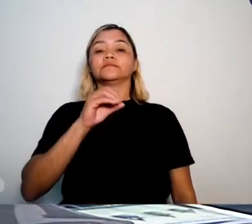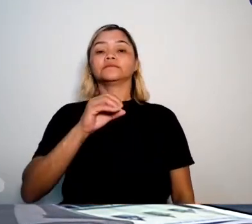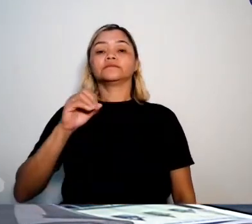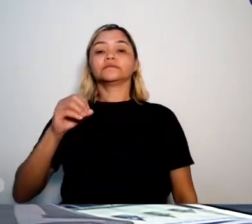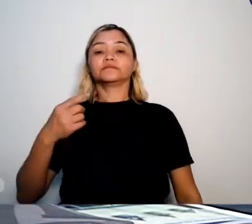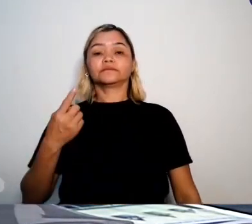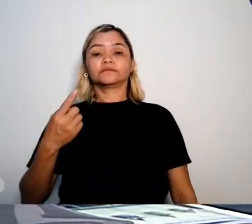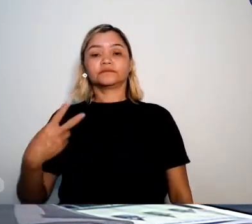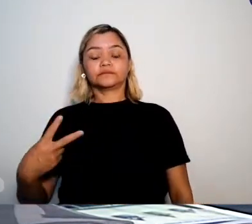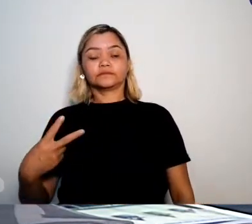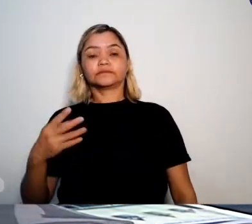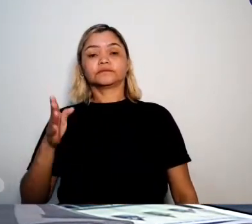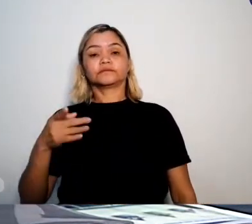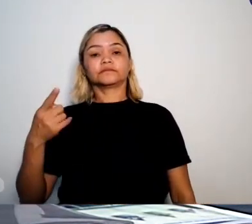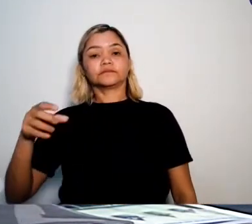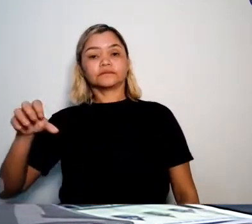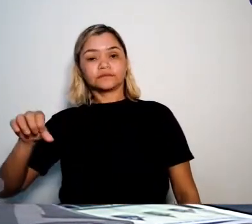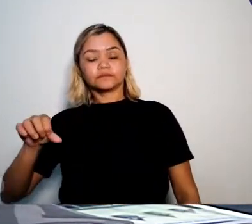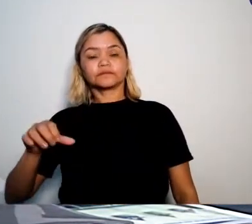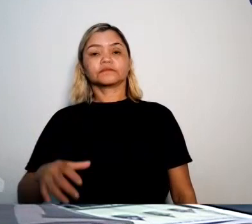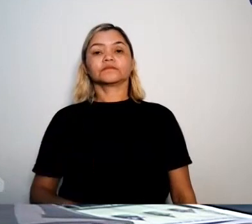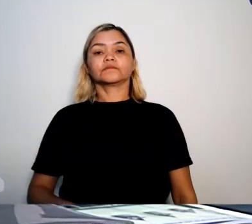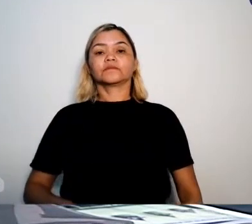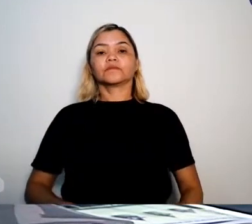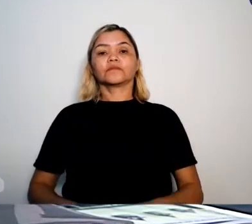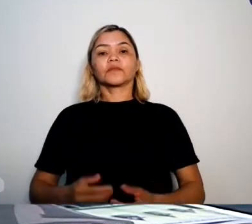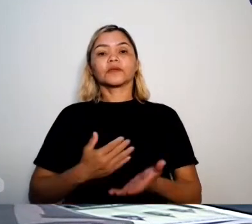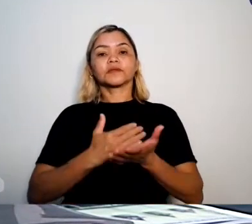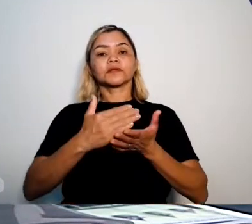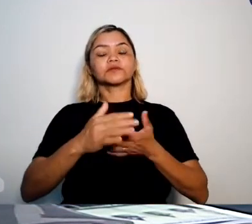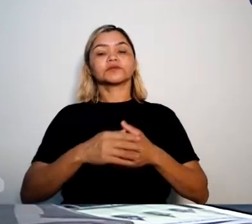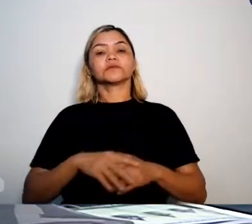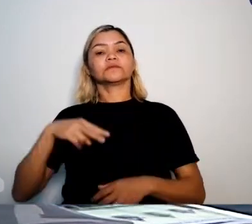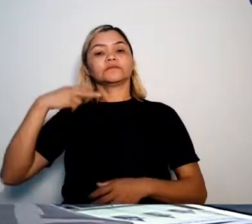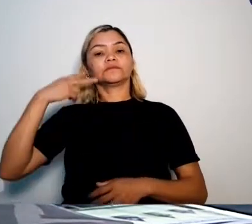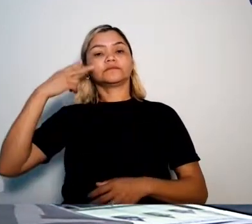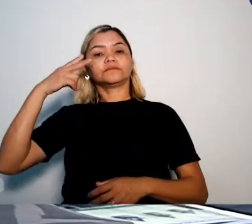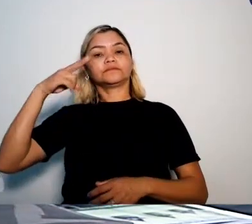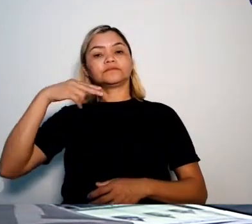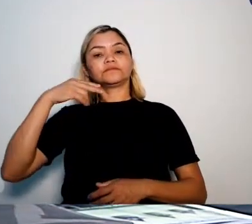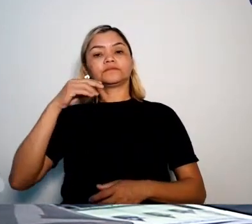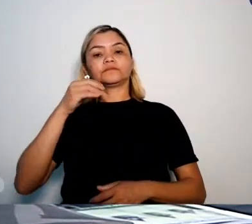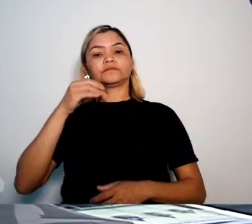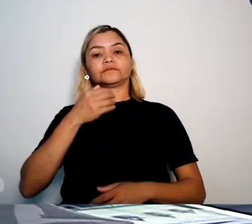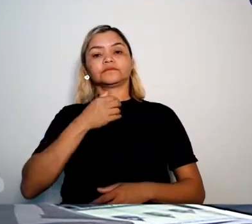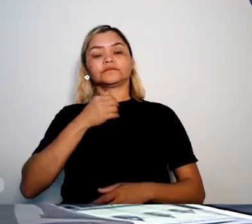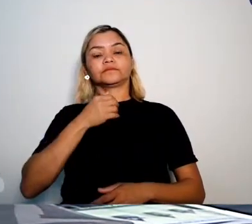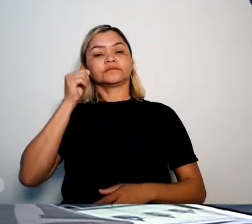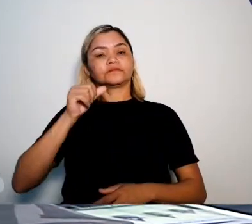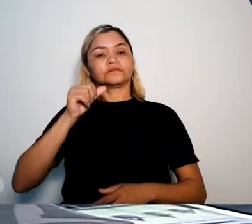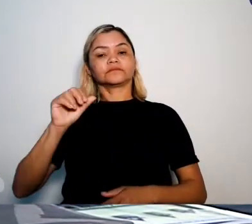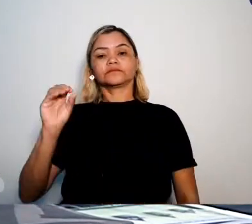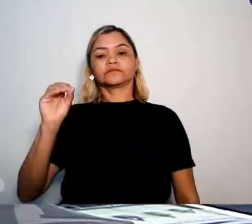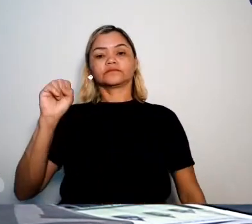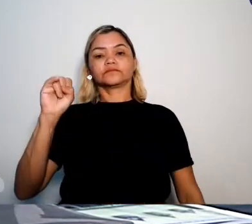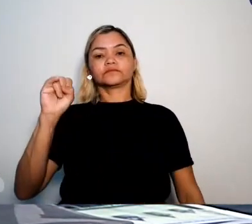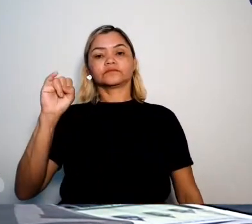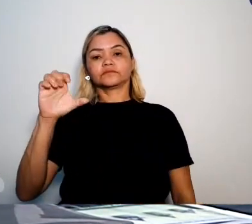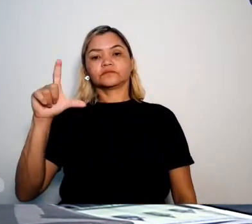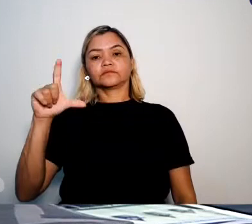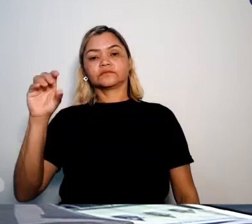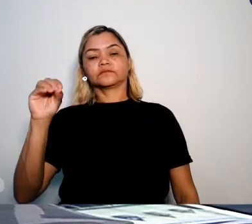0012, 2019, de iniciativa da vereadora Rosiello, que concede o título de